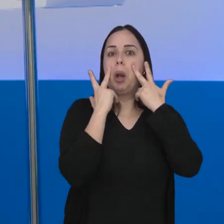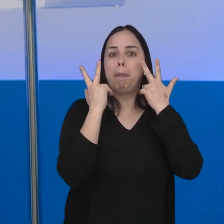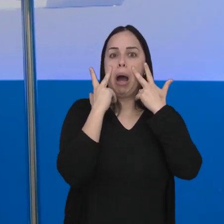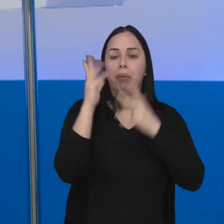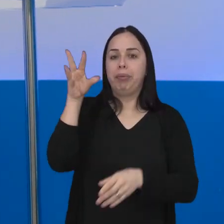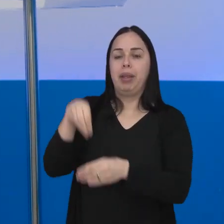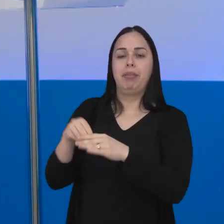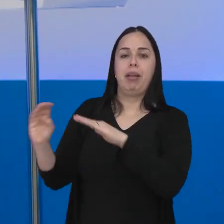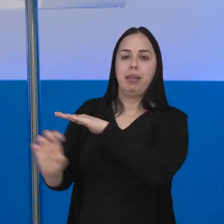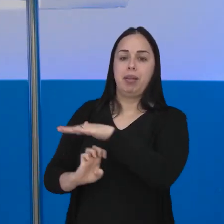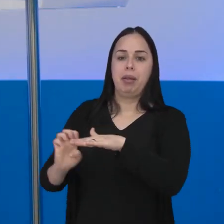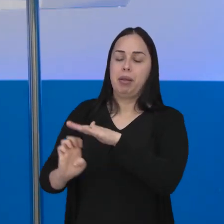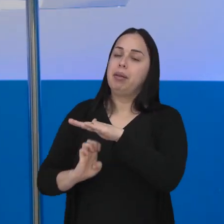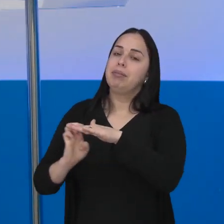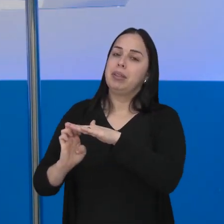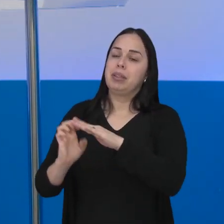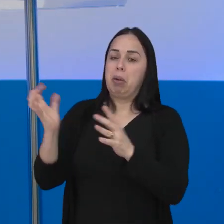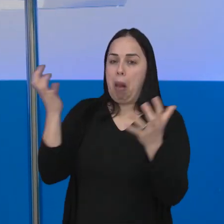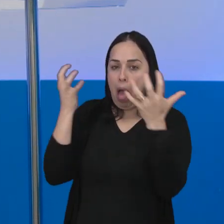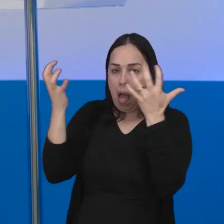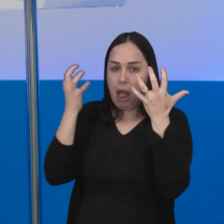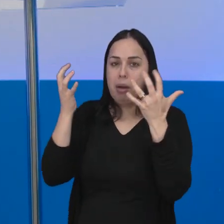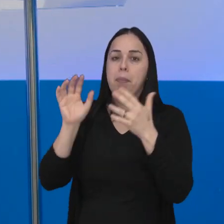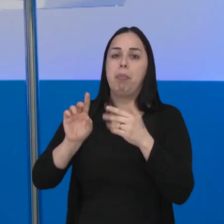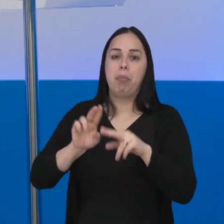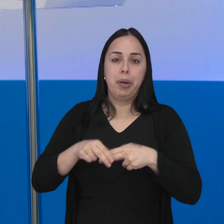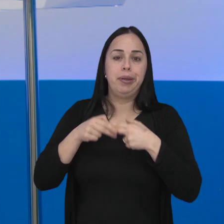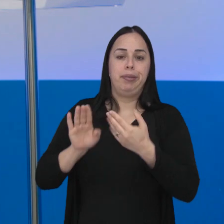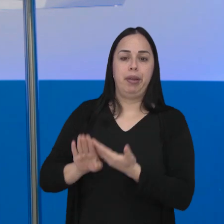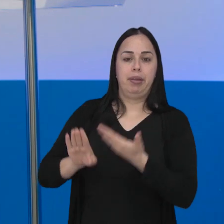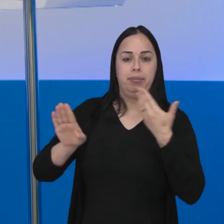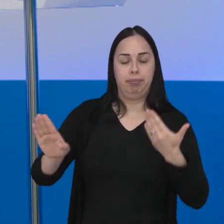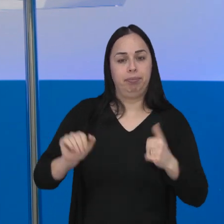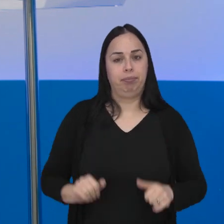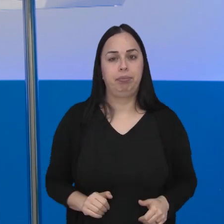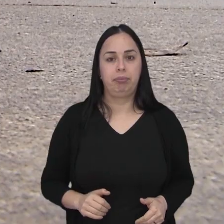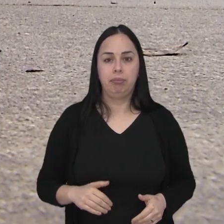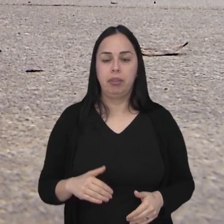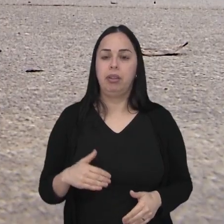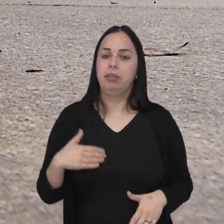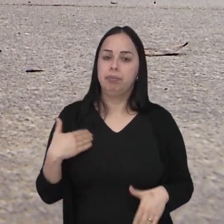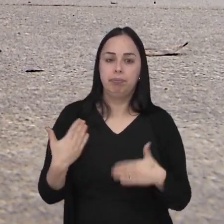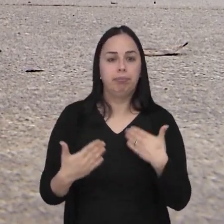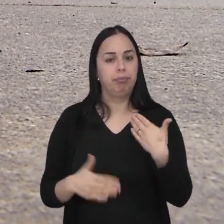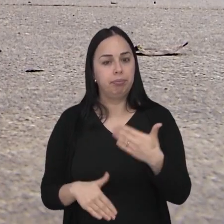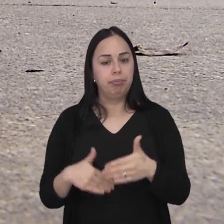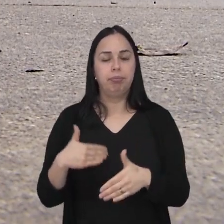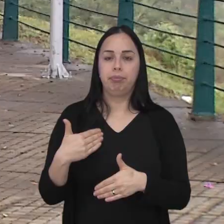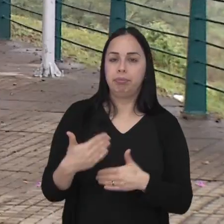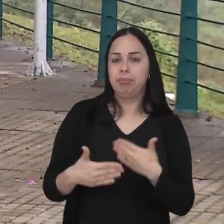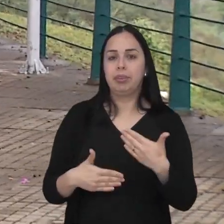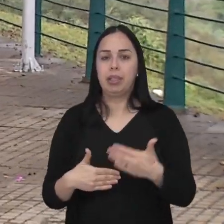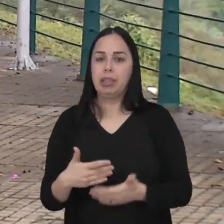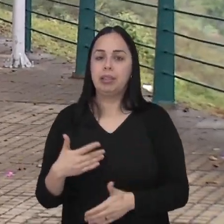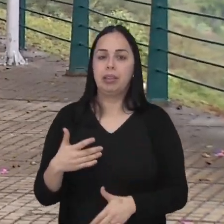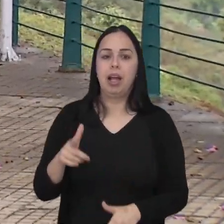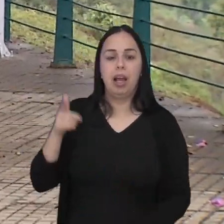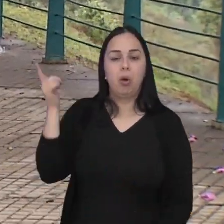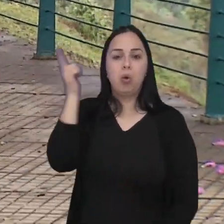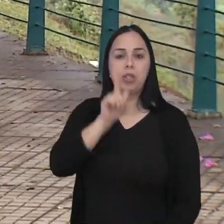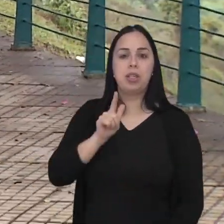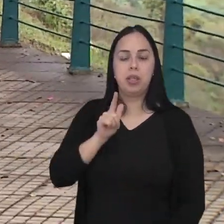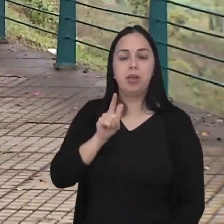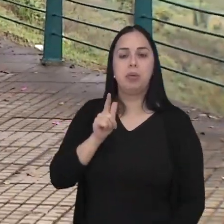mais comuns no meio corporativo e são uma das principais causas de afastamento. Um passo de cada vez. Só assim a